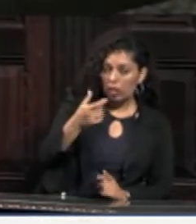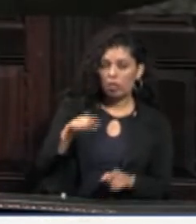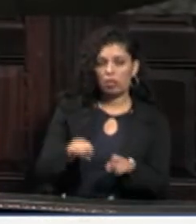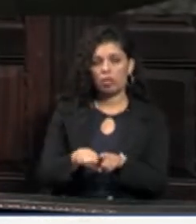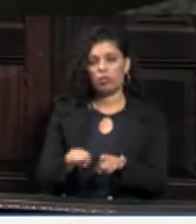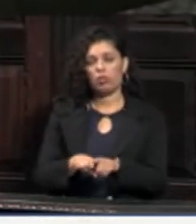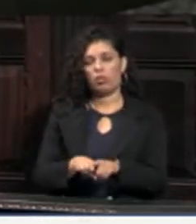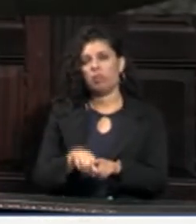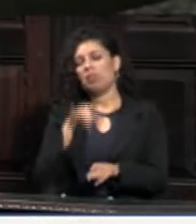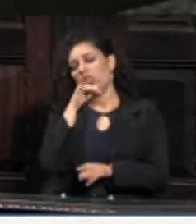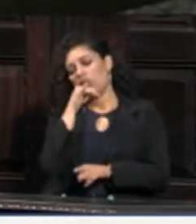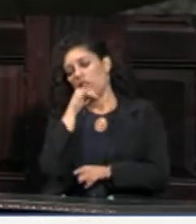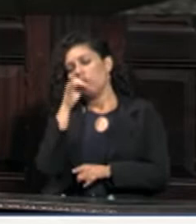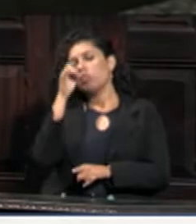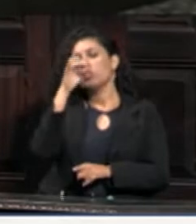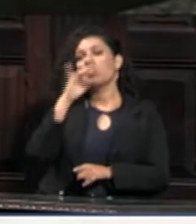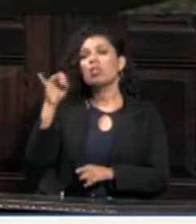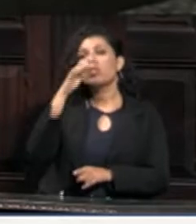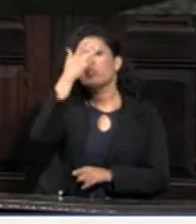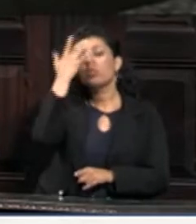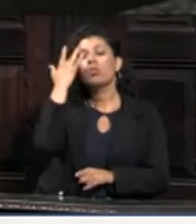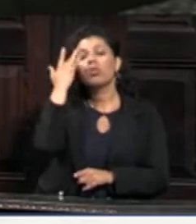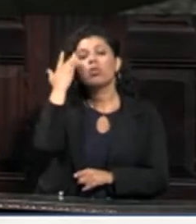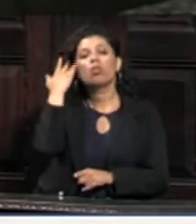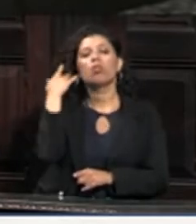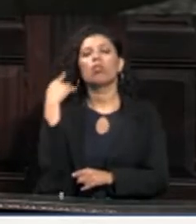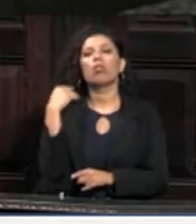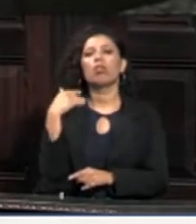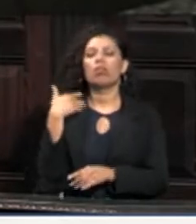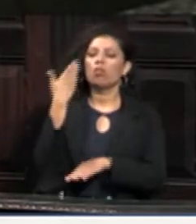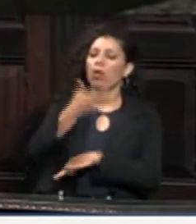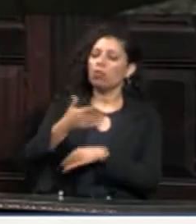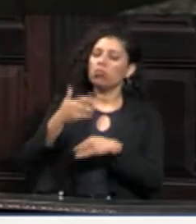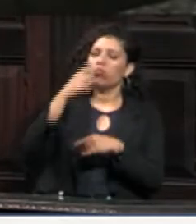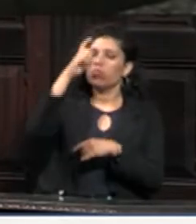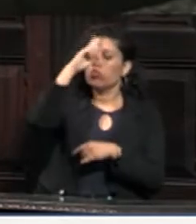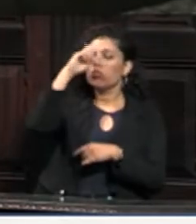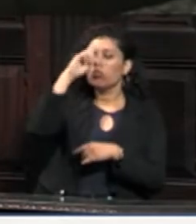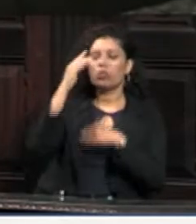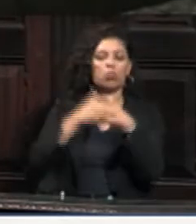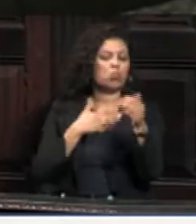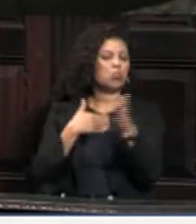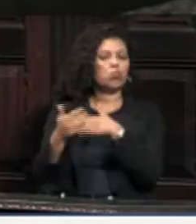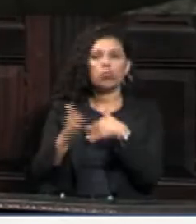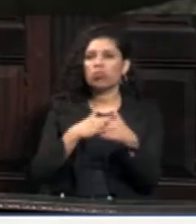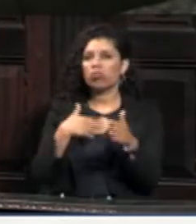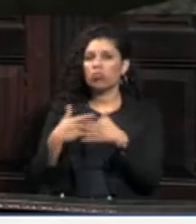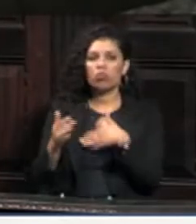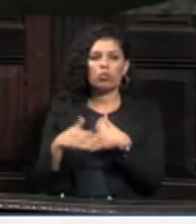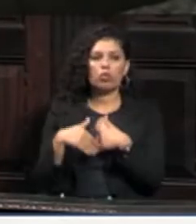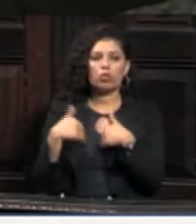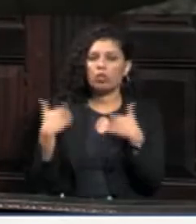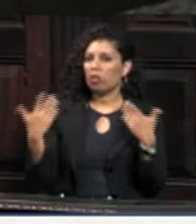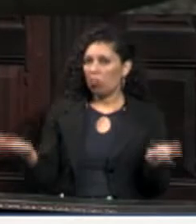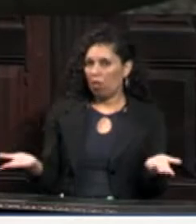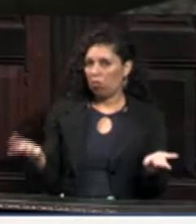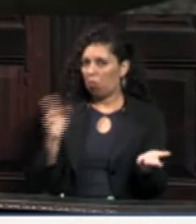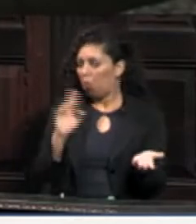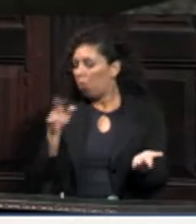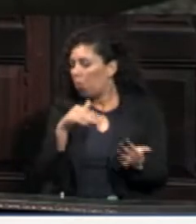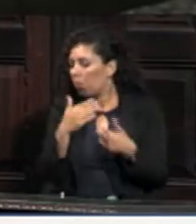um cidadão chega em qualquer unidade, não importa como se chama essa